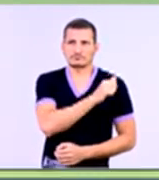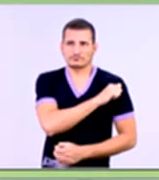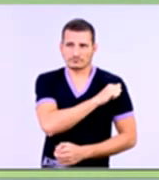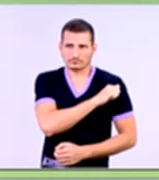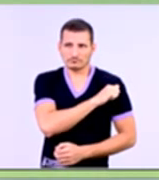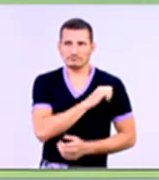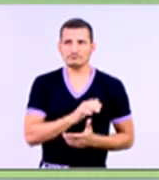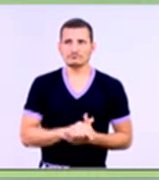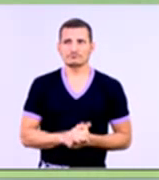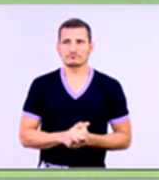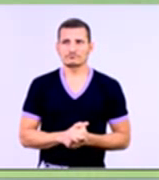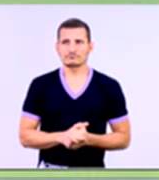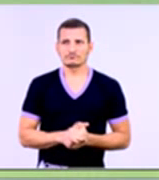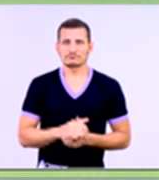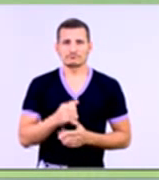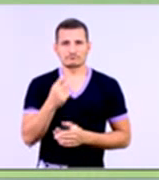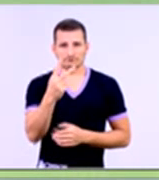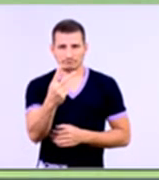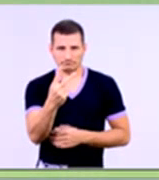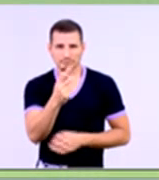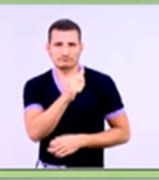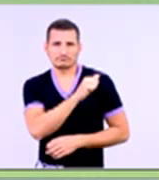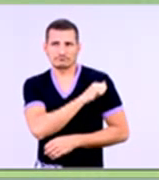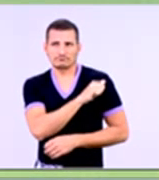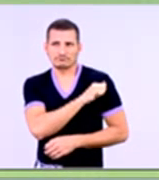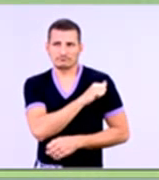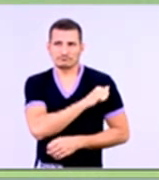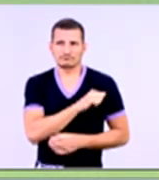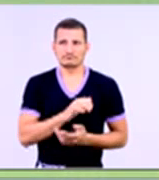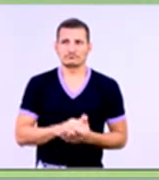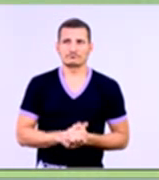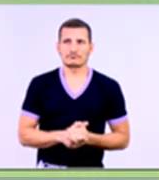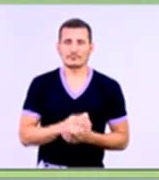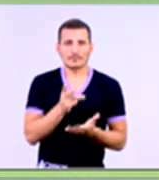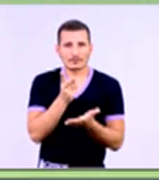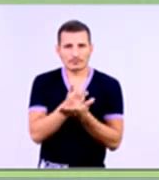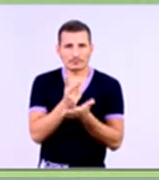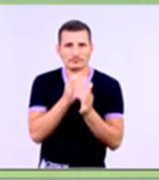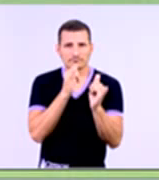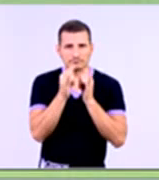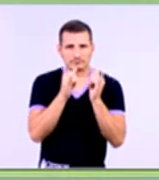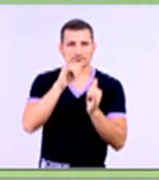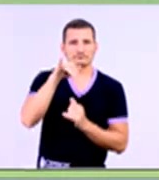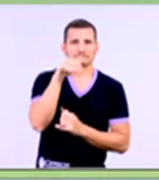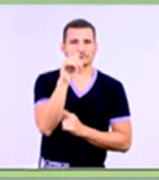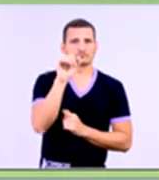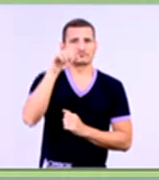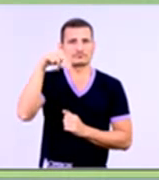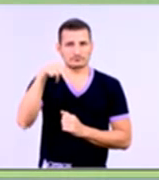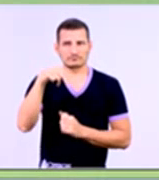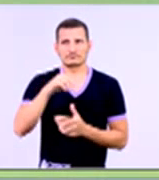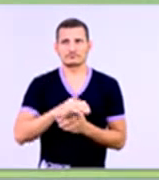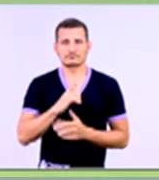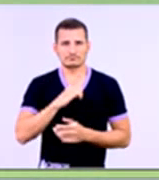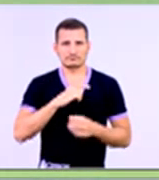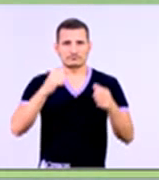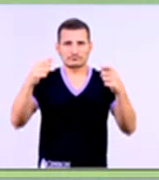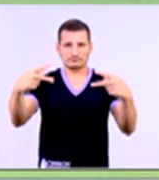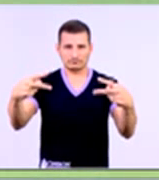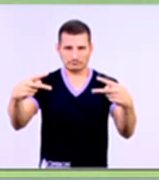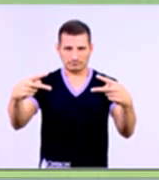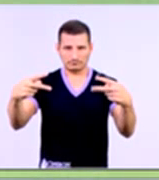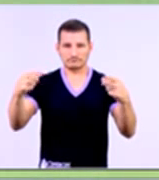possui dois alunos. A mesma informação que nós tínhamos no JSON anterior. Ele possui tag que abre e